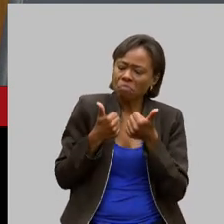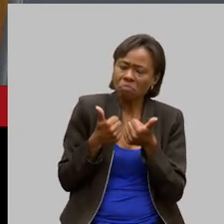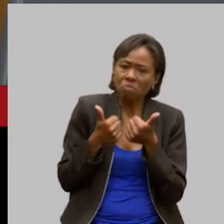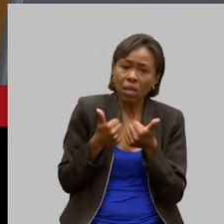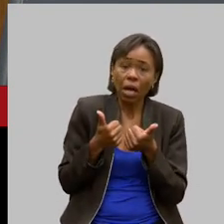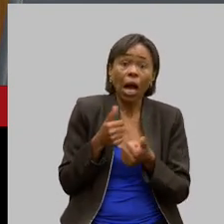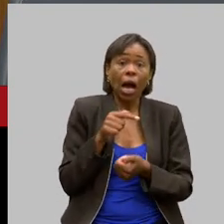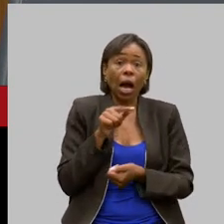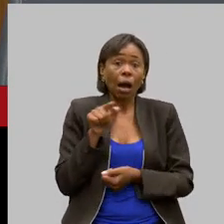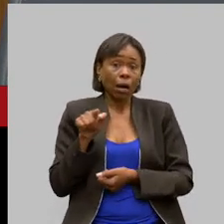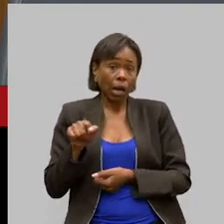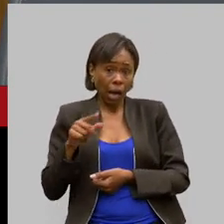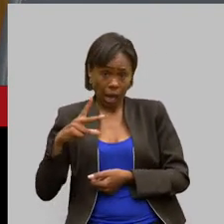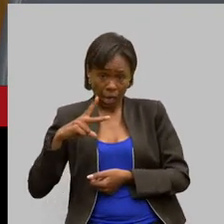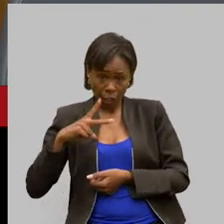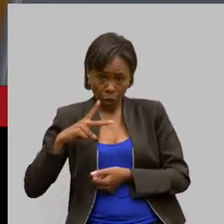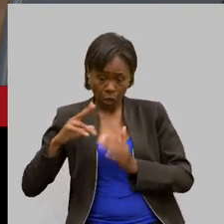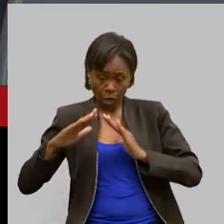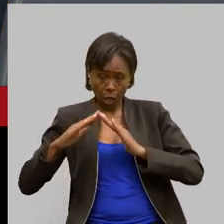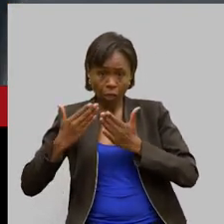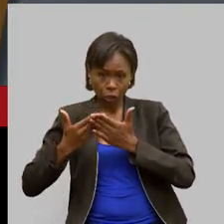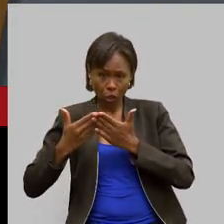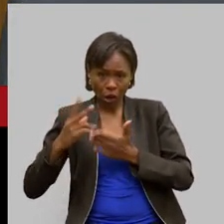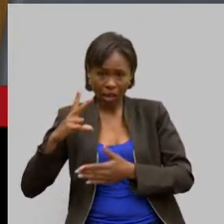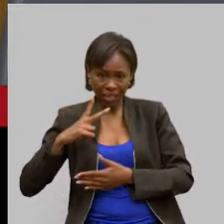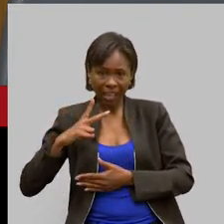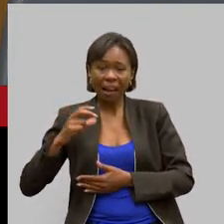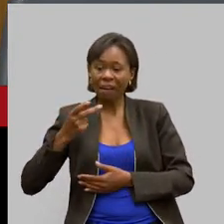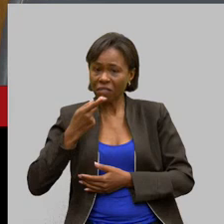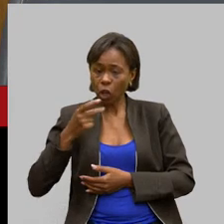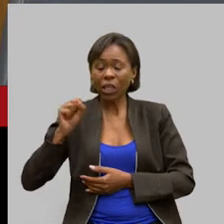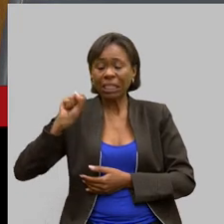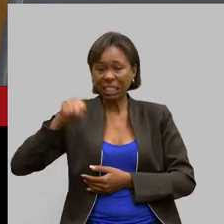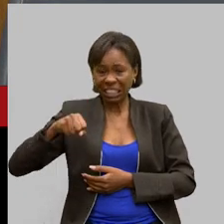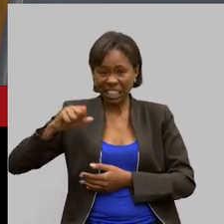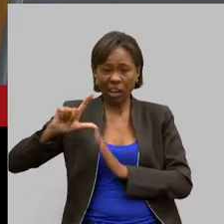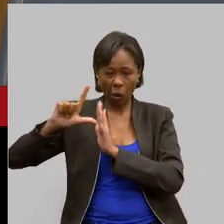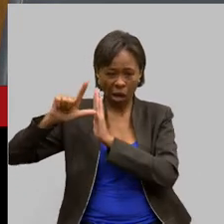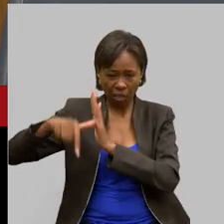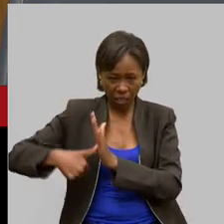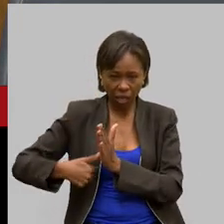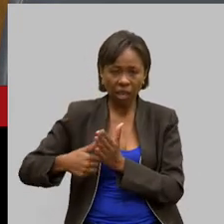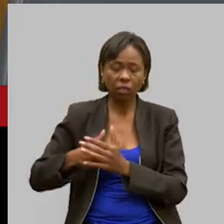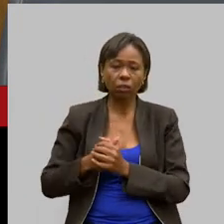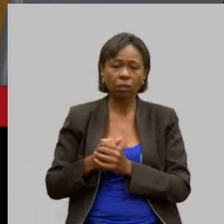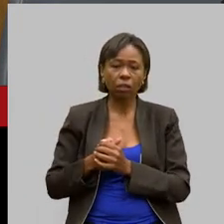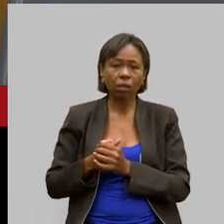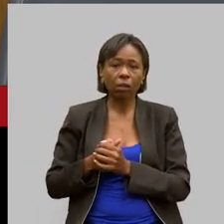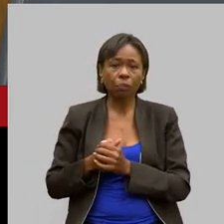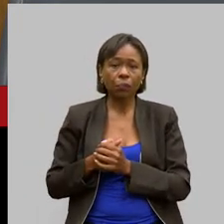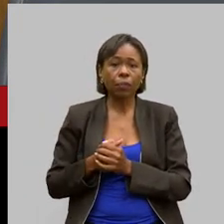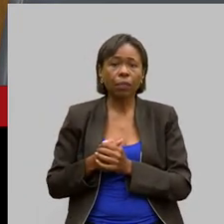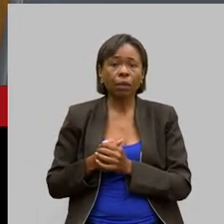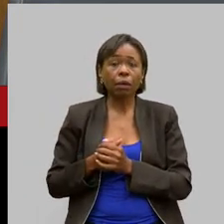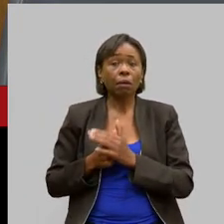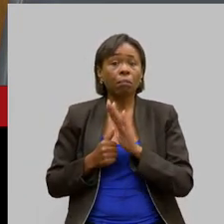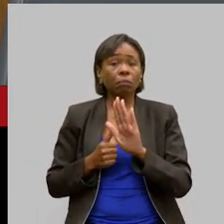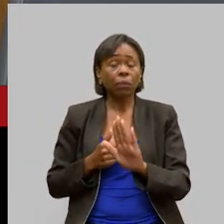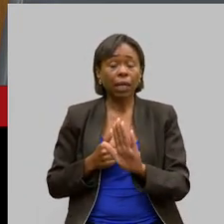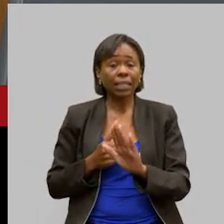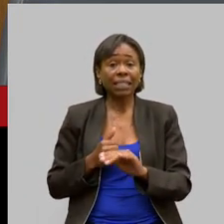escola particular para ele ter as mesmas oportunidades que a gente pode dar aos irmãos ele chegou lá muito à frente